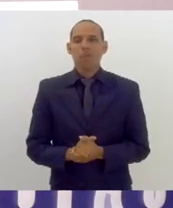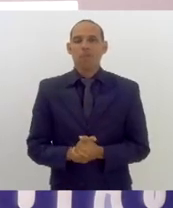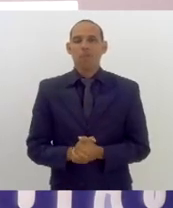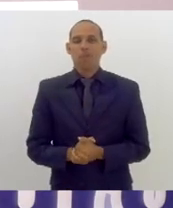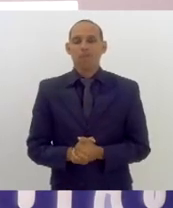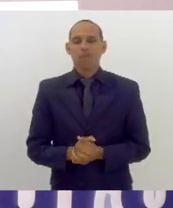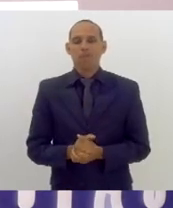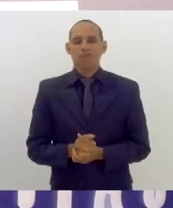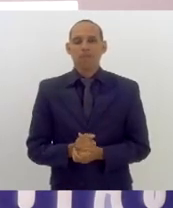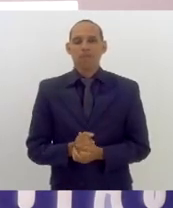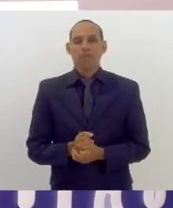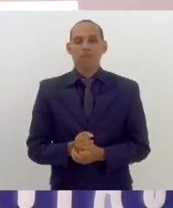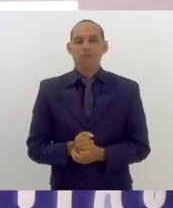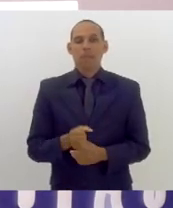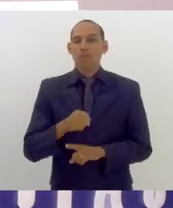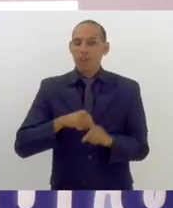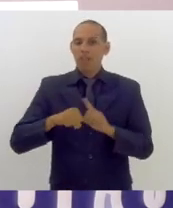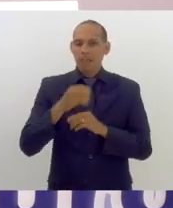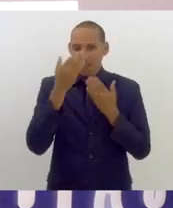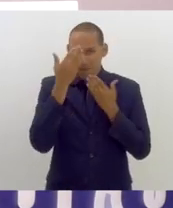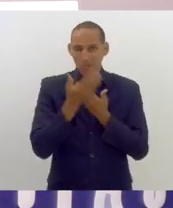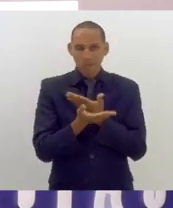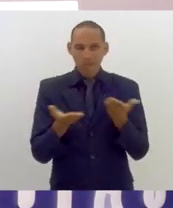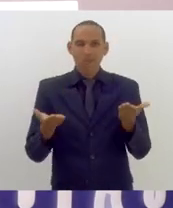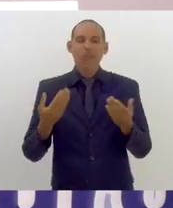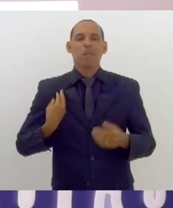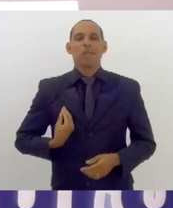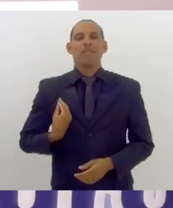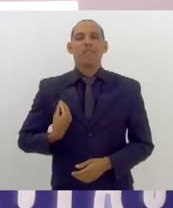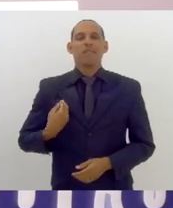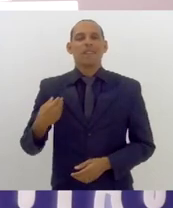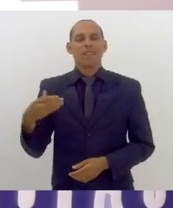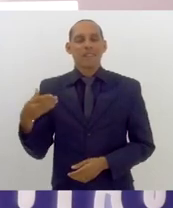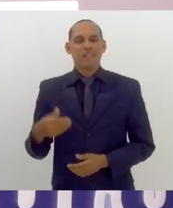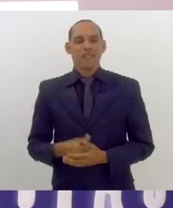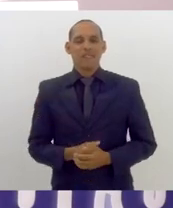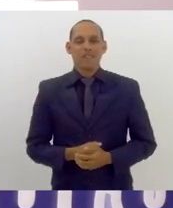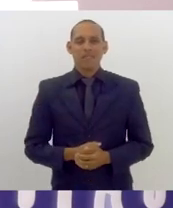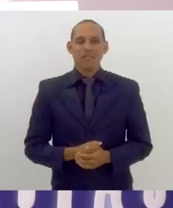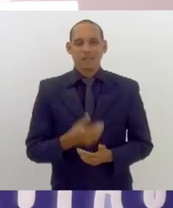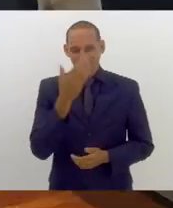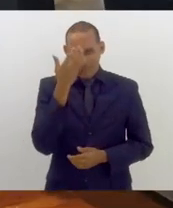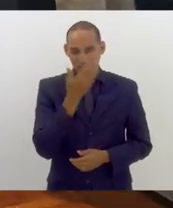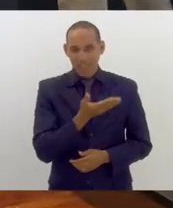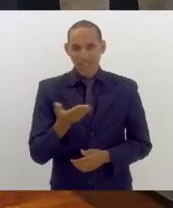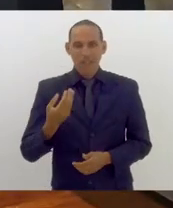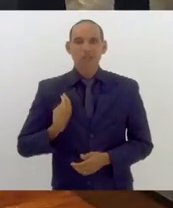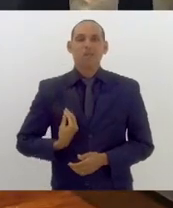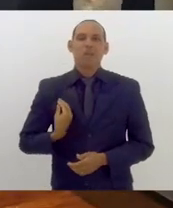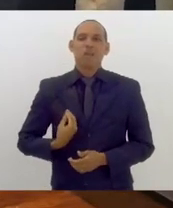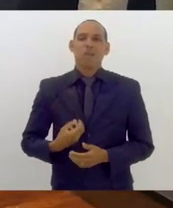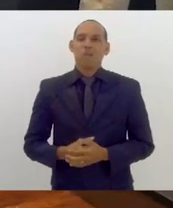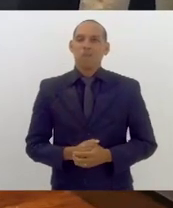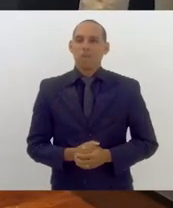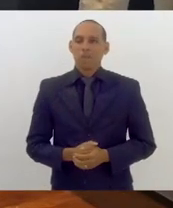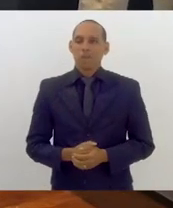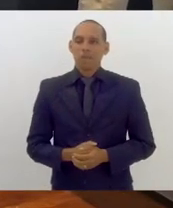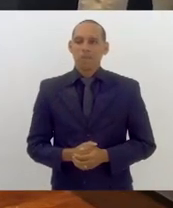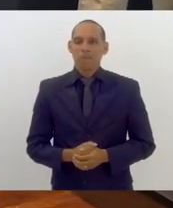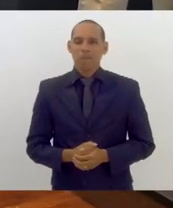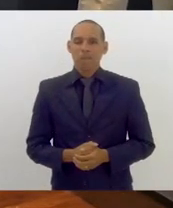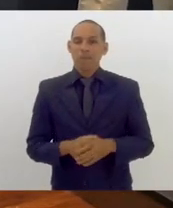a sociedade civil queria agradecer tá presente todos estão presentes aqui muito obrigado pela presença de vocês